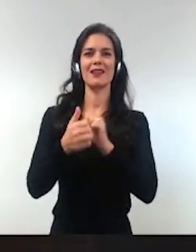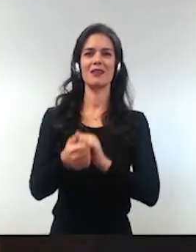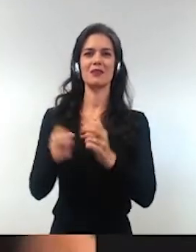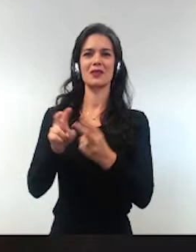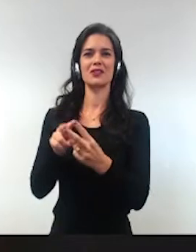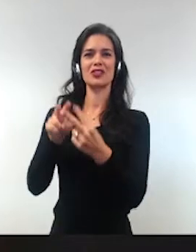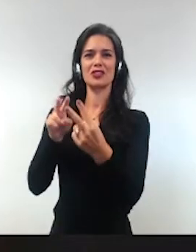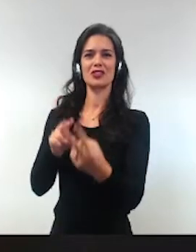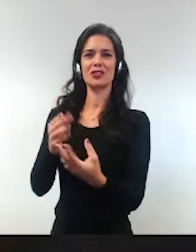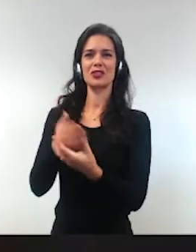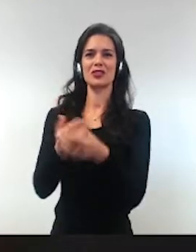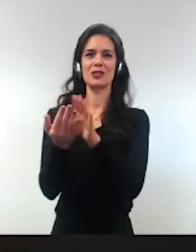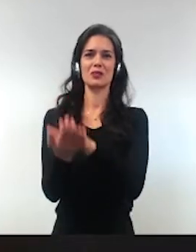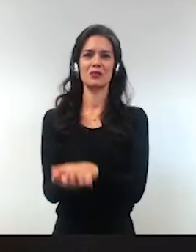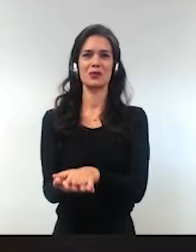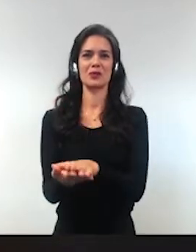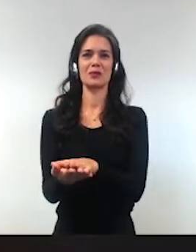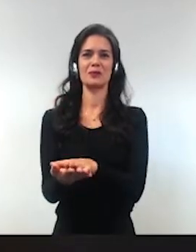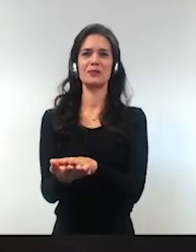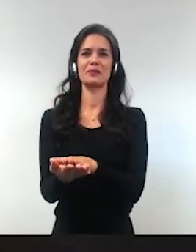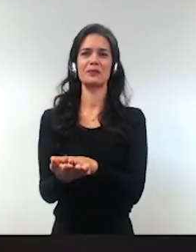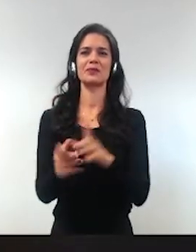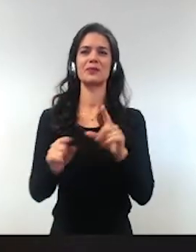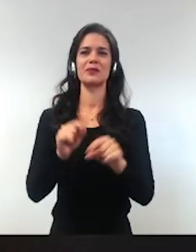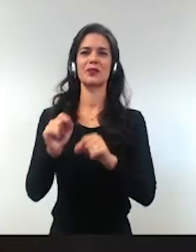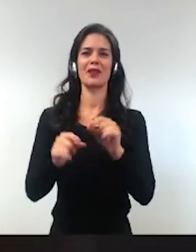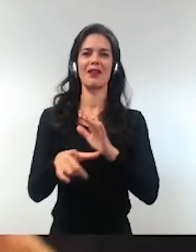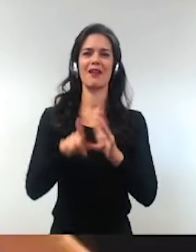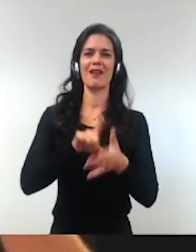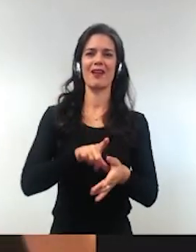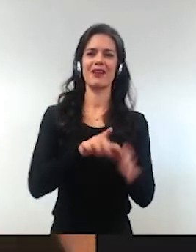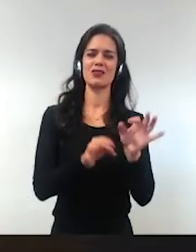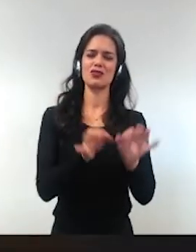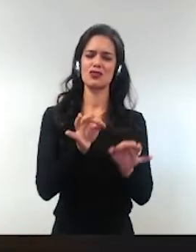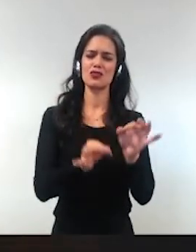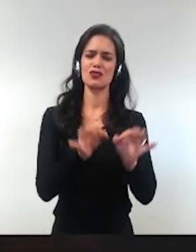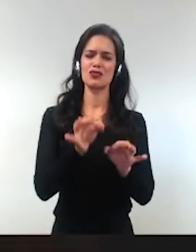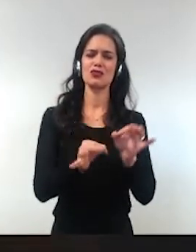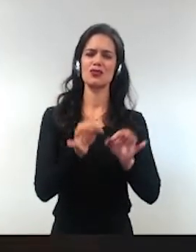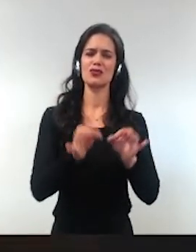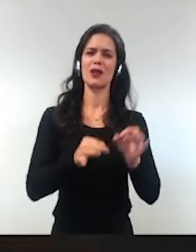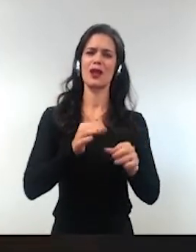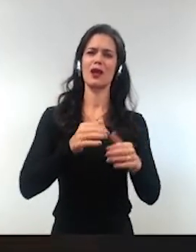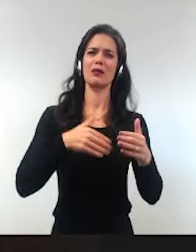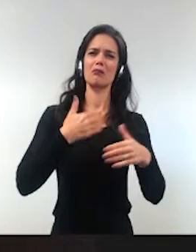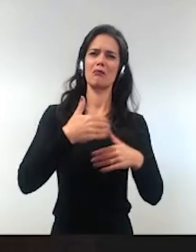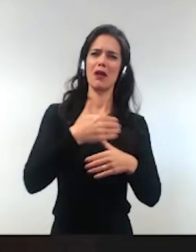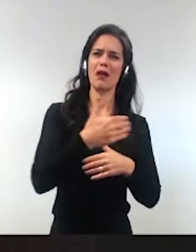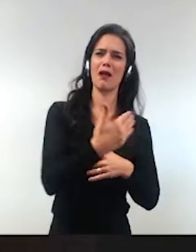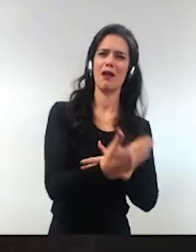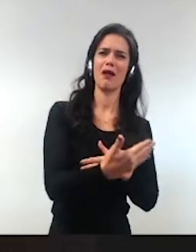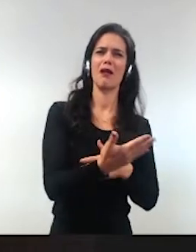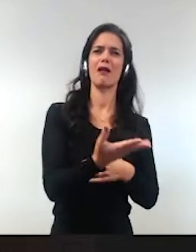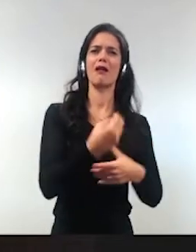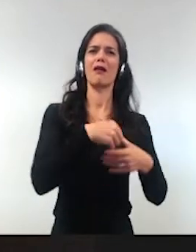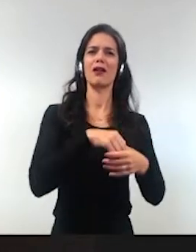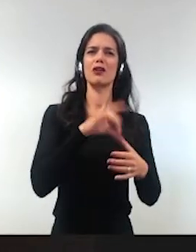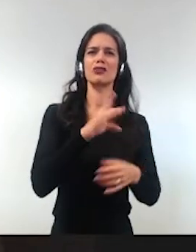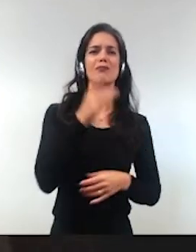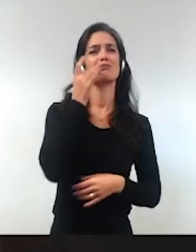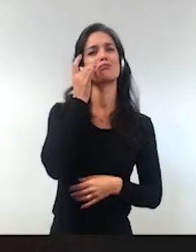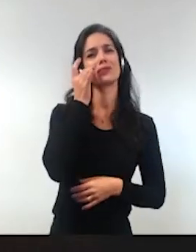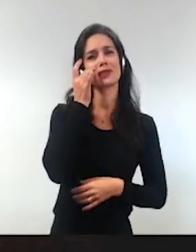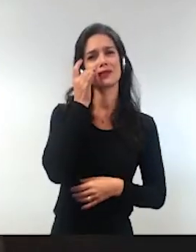seus processos que eram julgados e tramitavam na modalidade